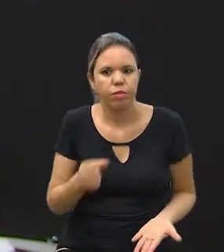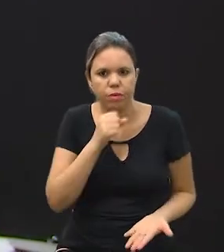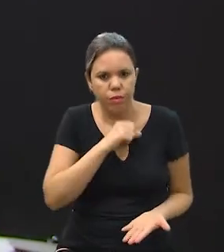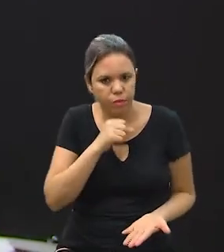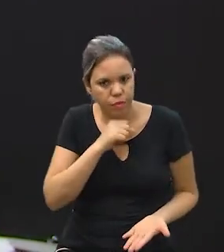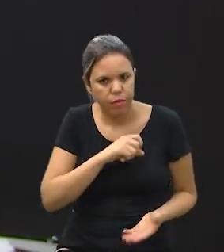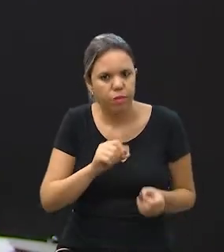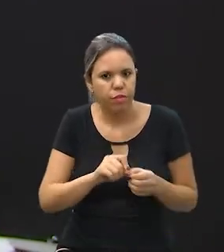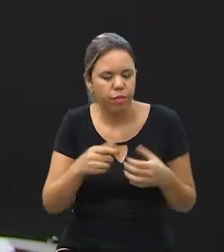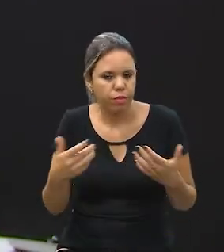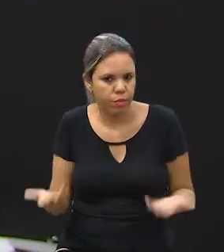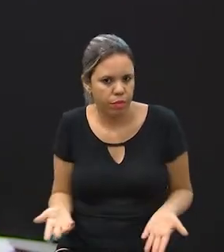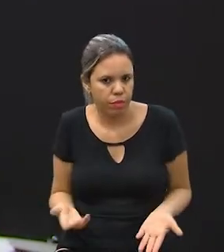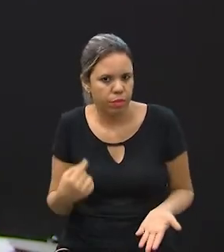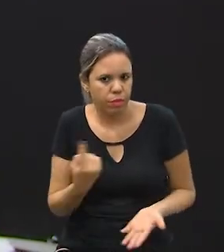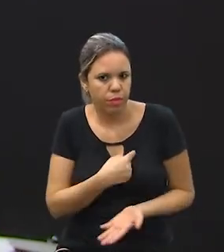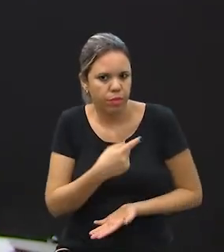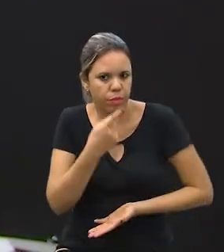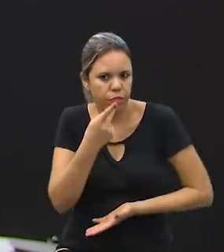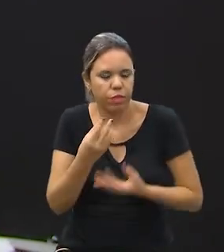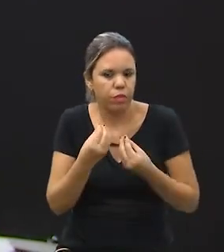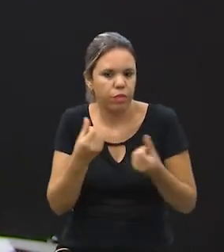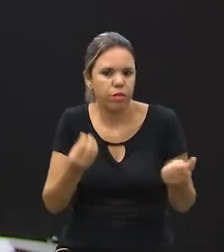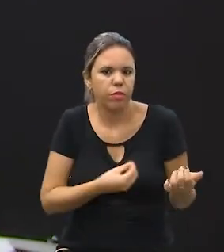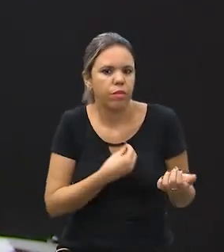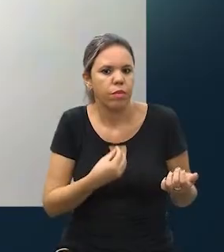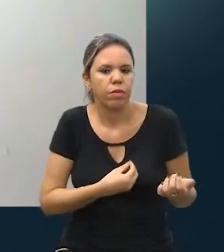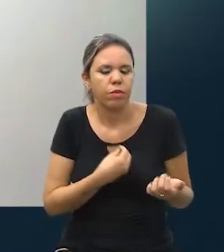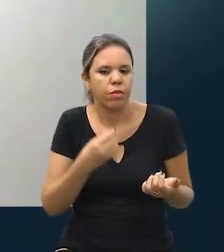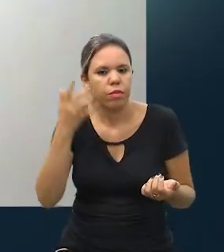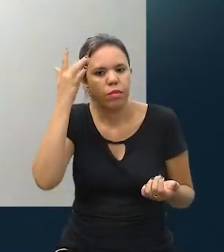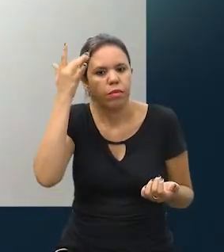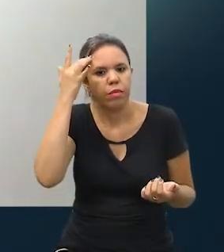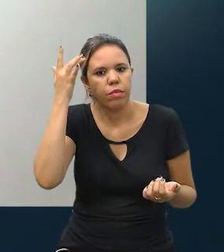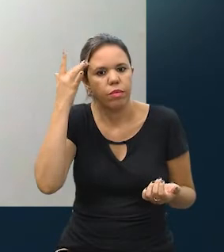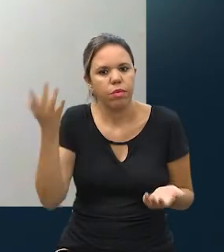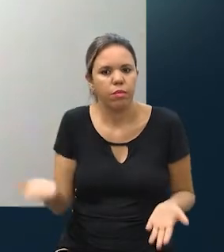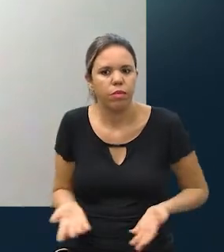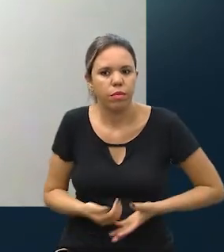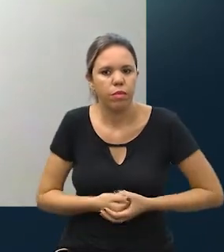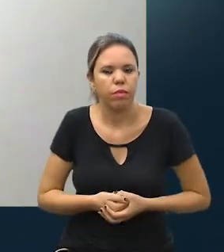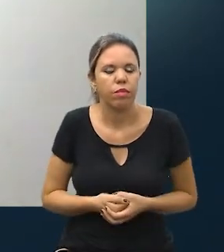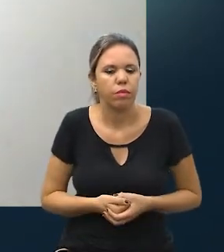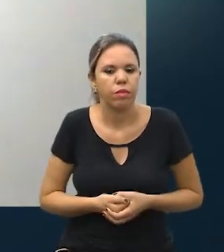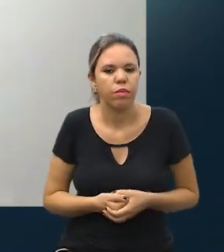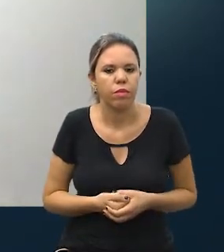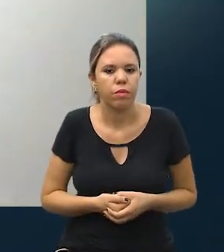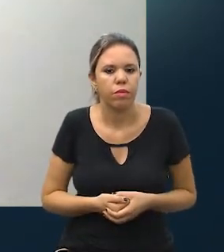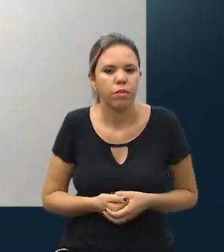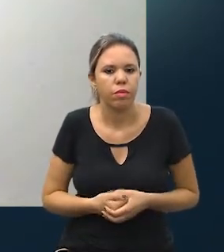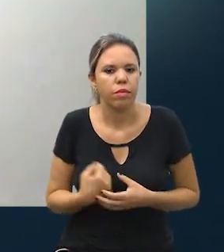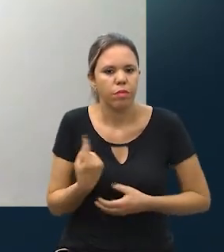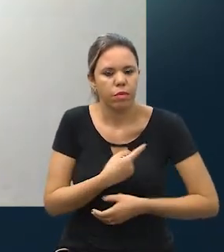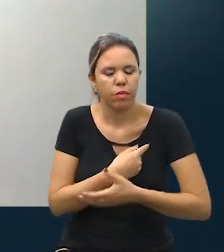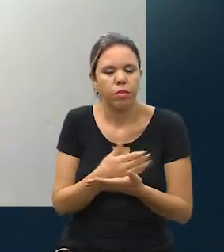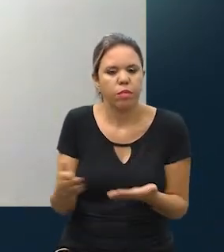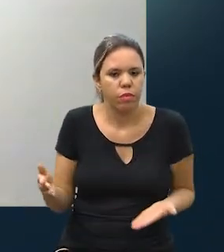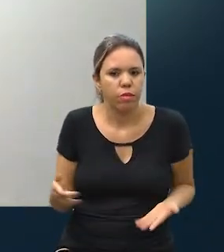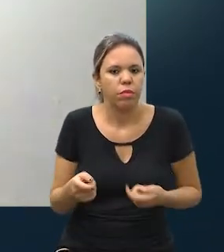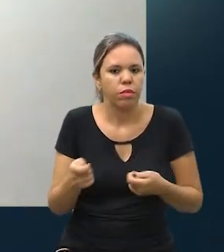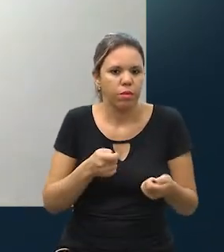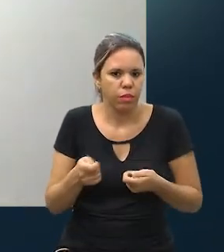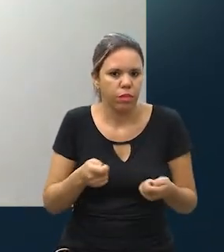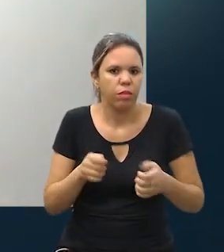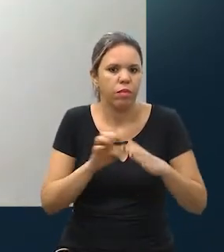envelhecimento ativo, né, que a gente chama qualidade de vida na maturidade. E aí, através do Hype, a gente começou a lidar